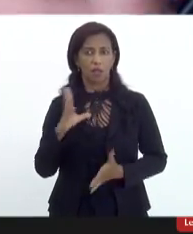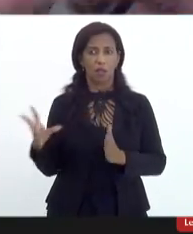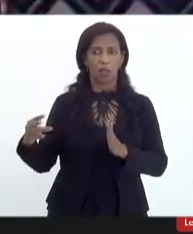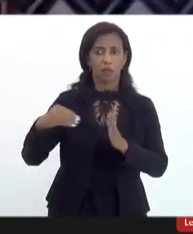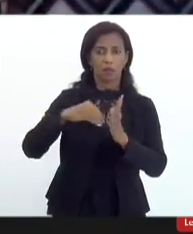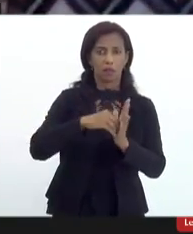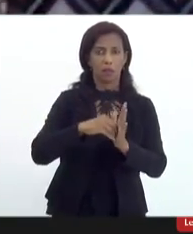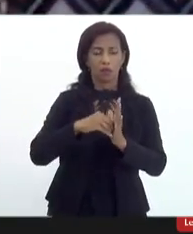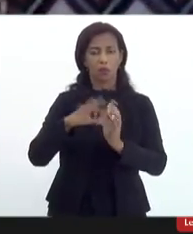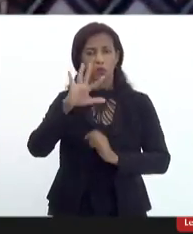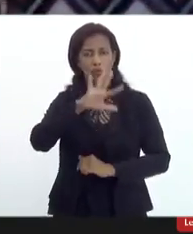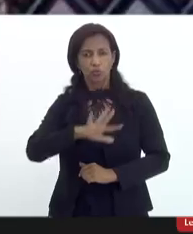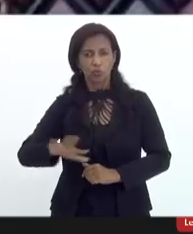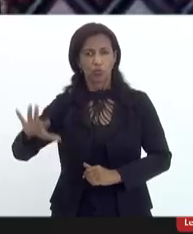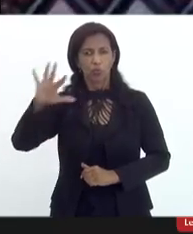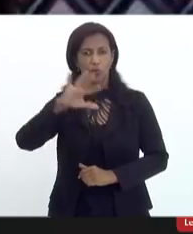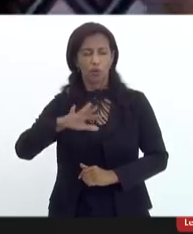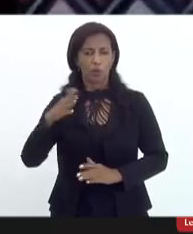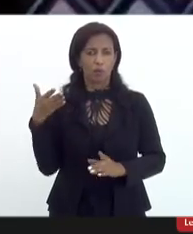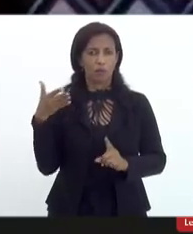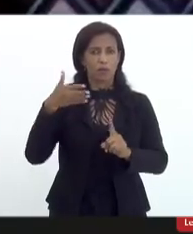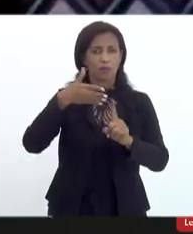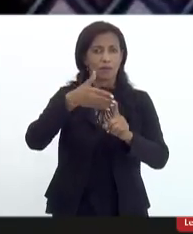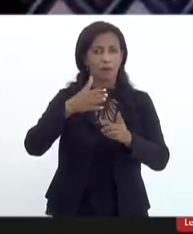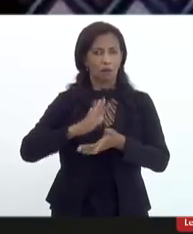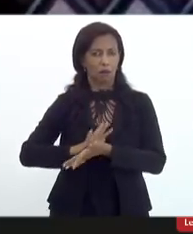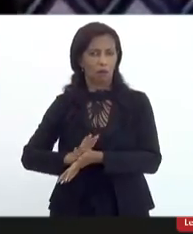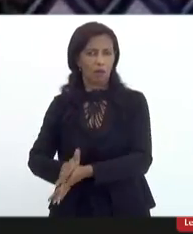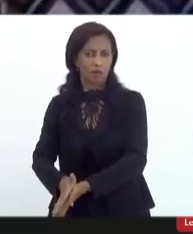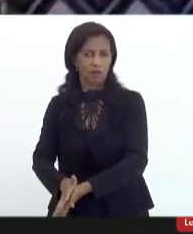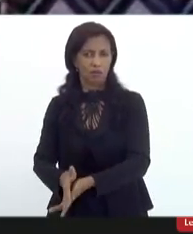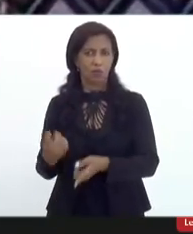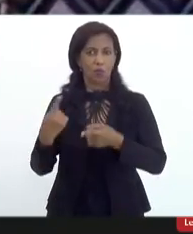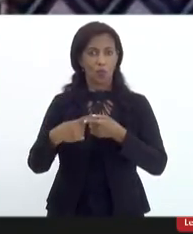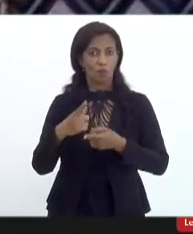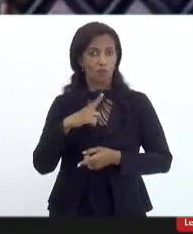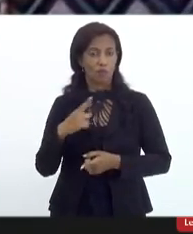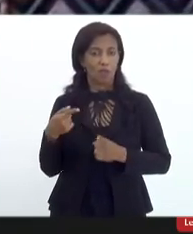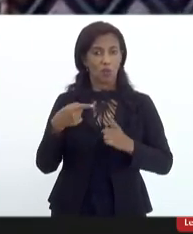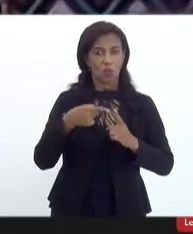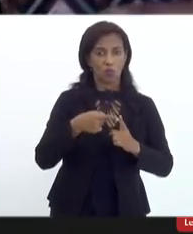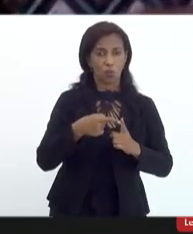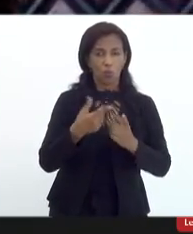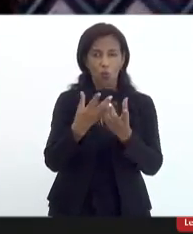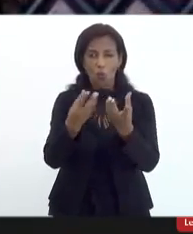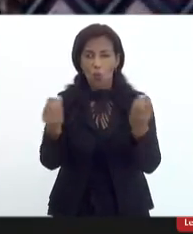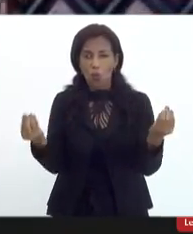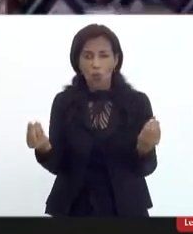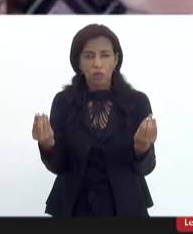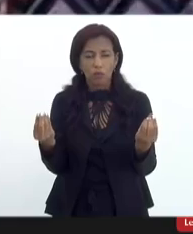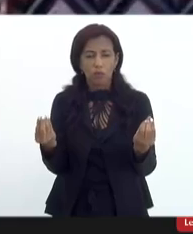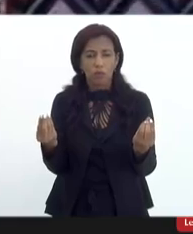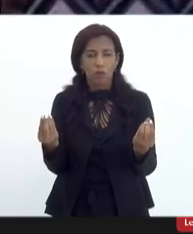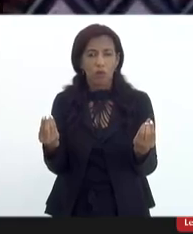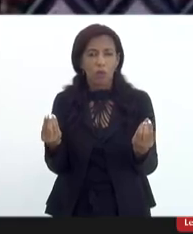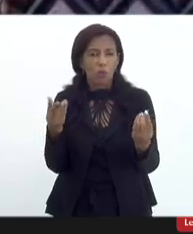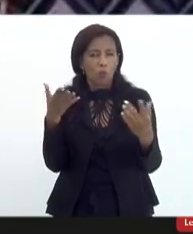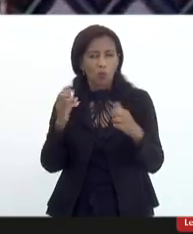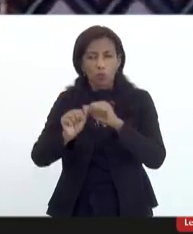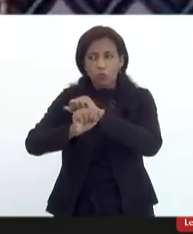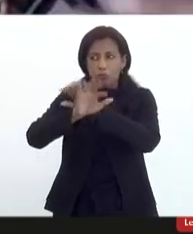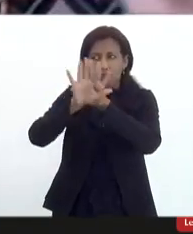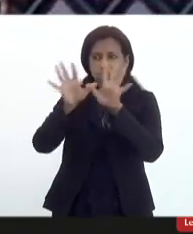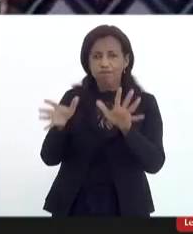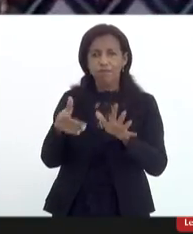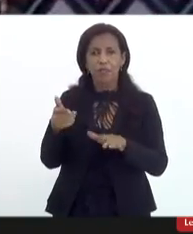contida no elemento central, que é o racismo, porque há um elemento muito óbvio, muito nítido,